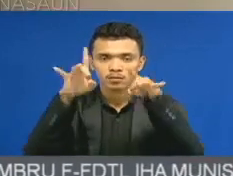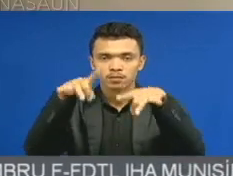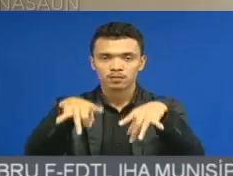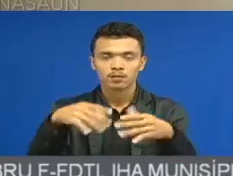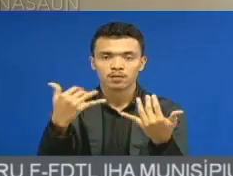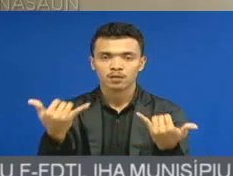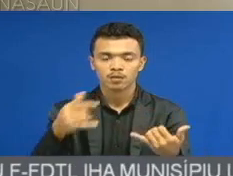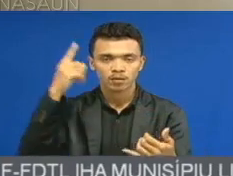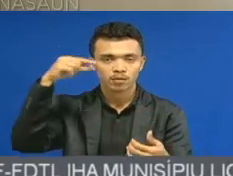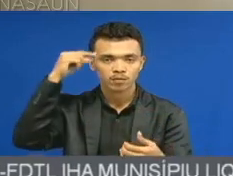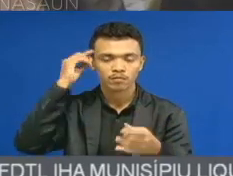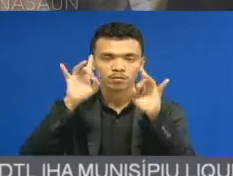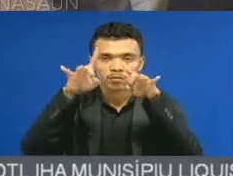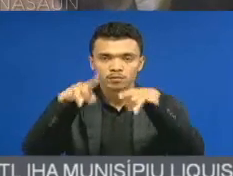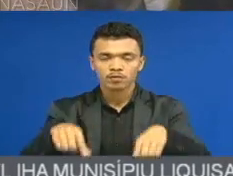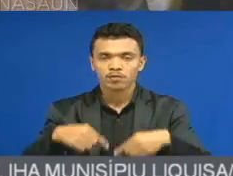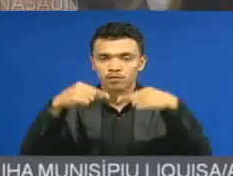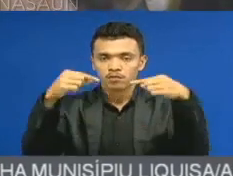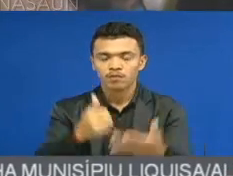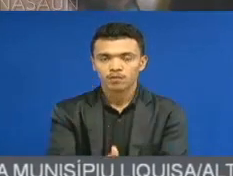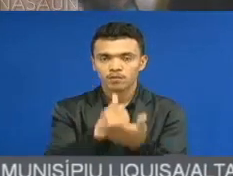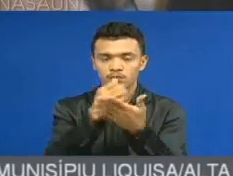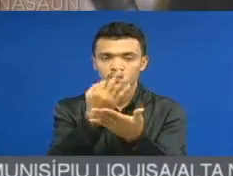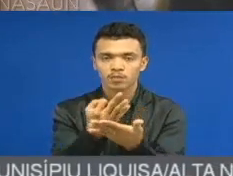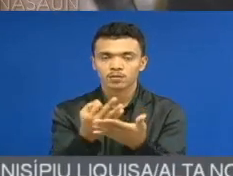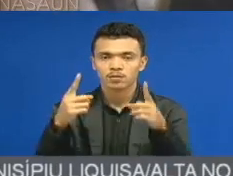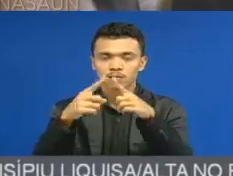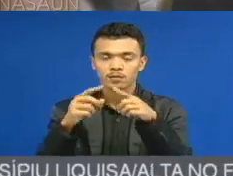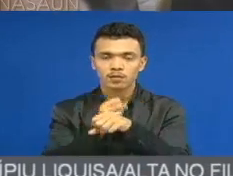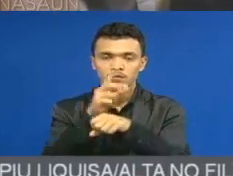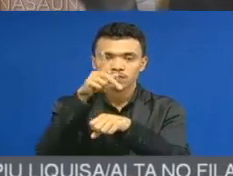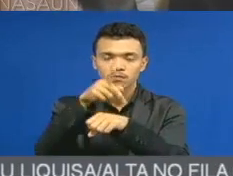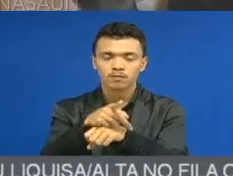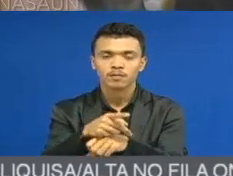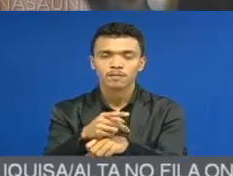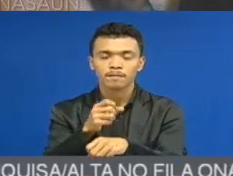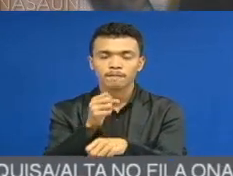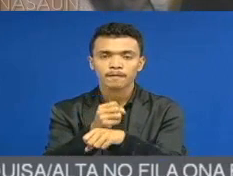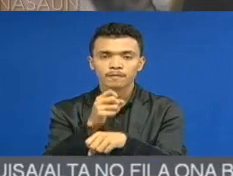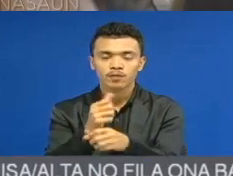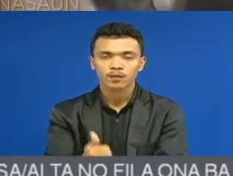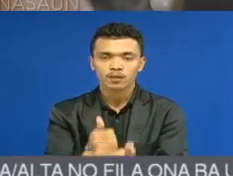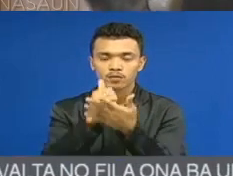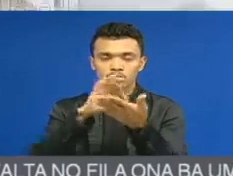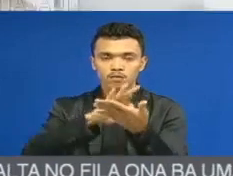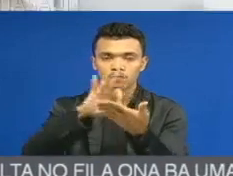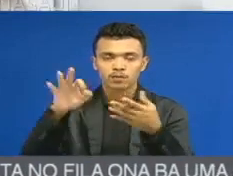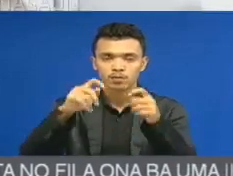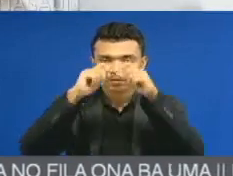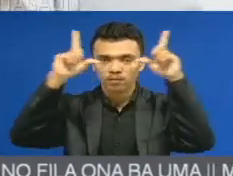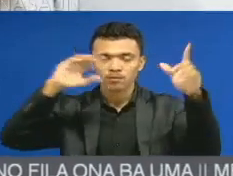ne governo Australia fo apoio financeira direta ba CFOP odi capacita lian inglês ba Timor-Leste hirak nebe